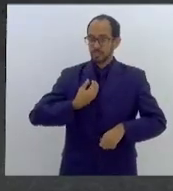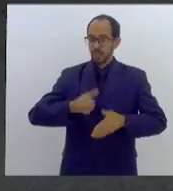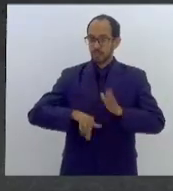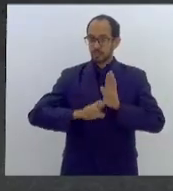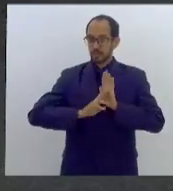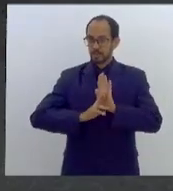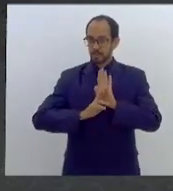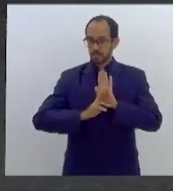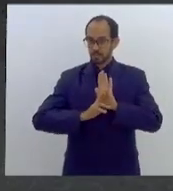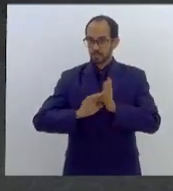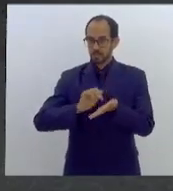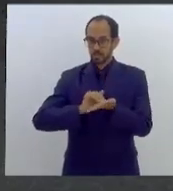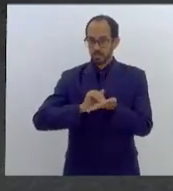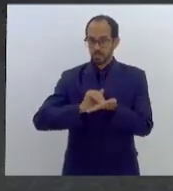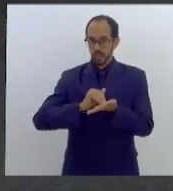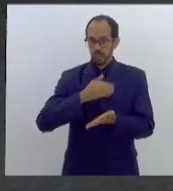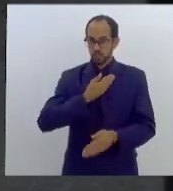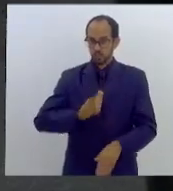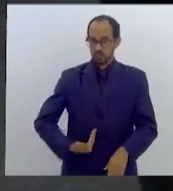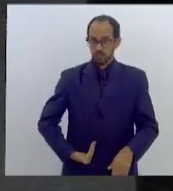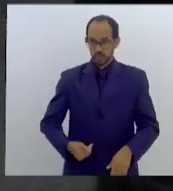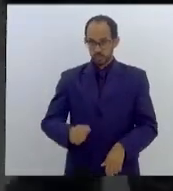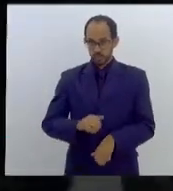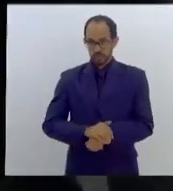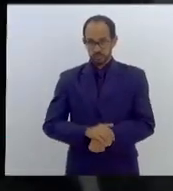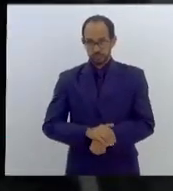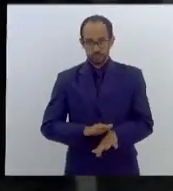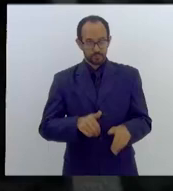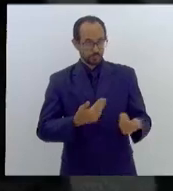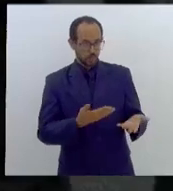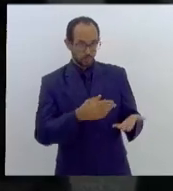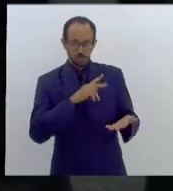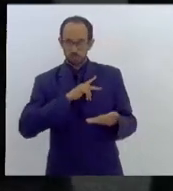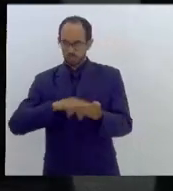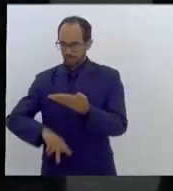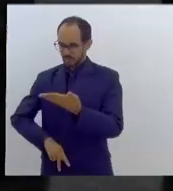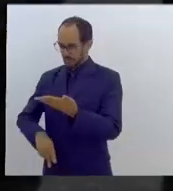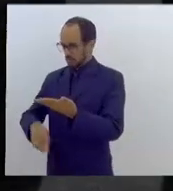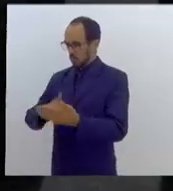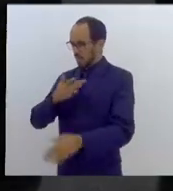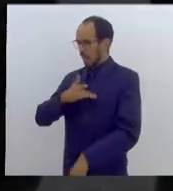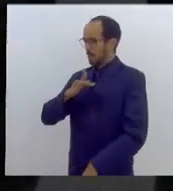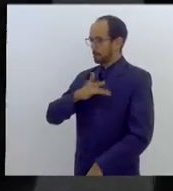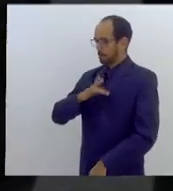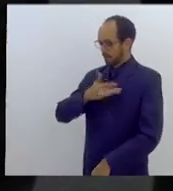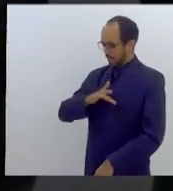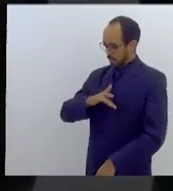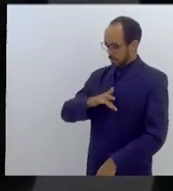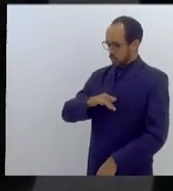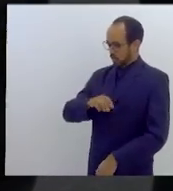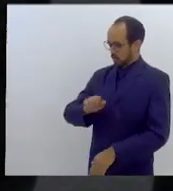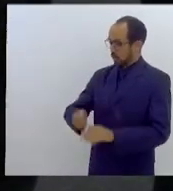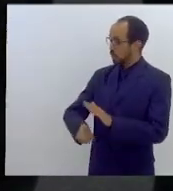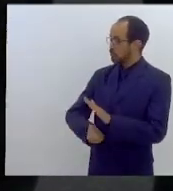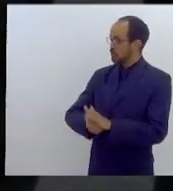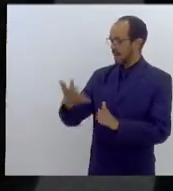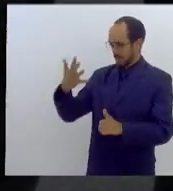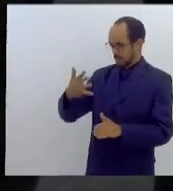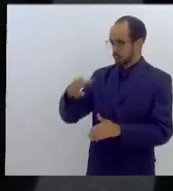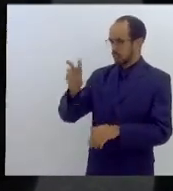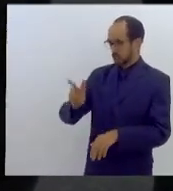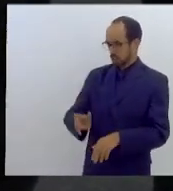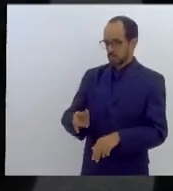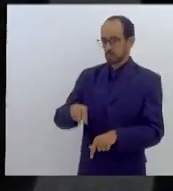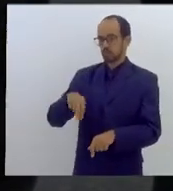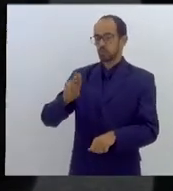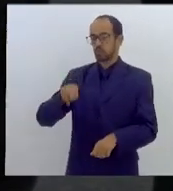representação da Secretaria de Governo. Aí, presidente, quero lamentar pela milionésima vez que nunca